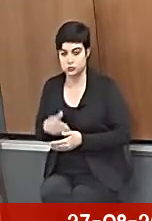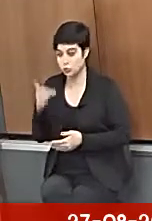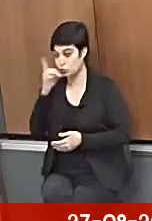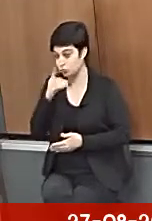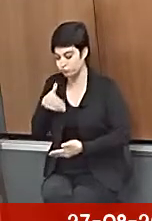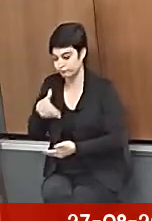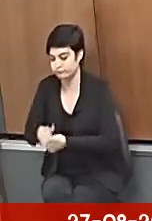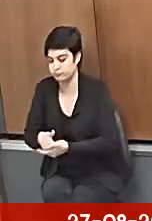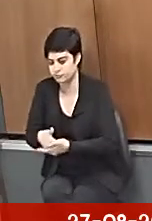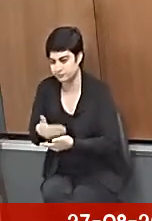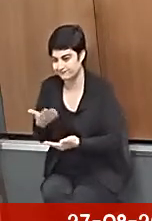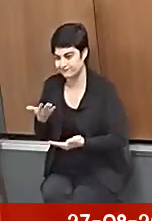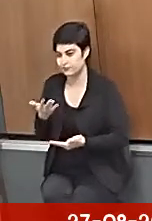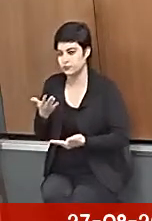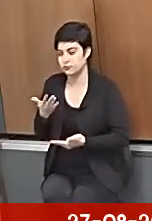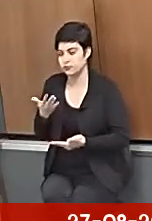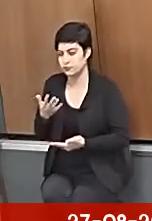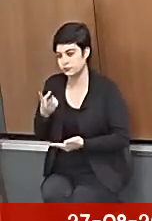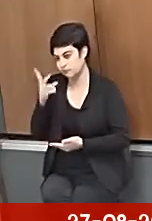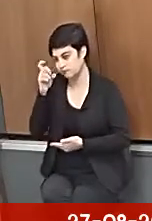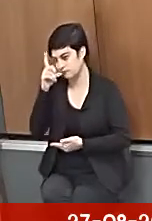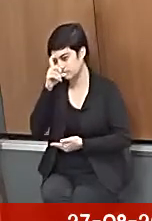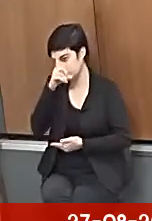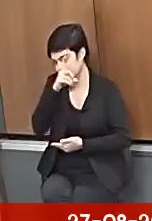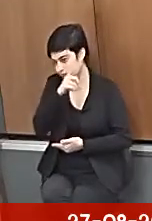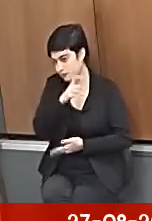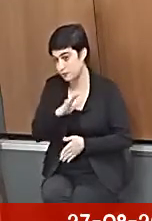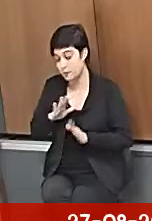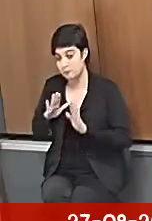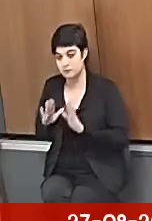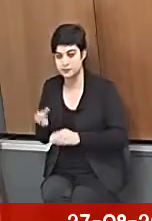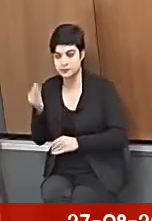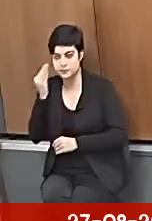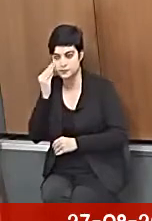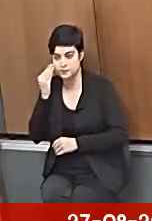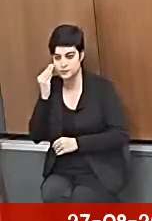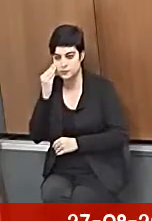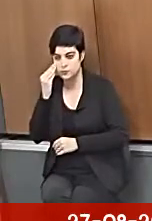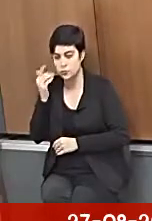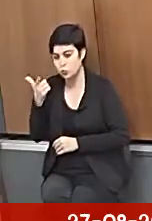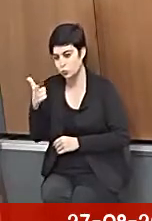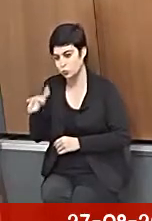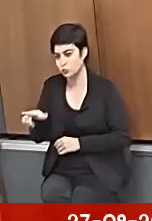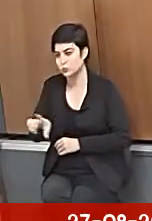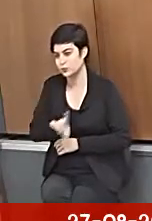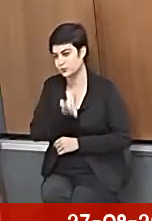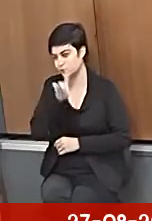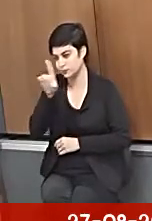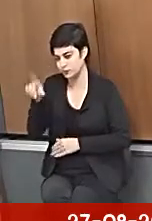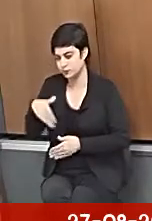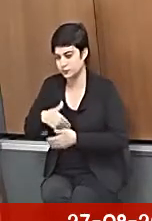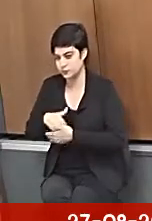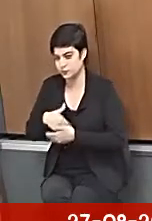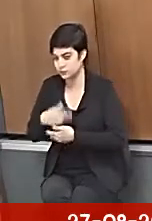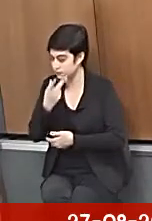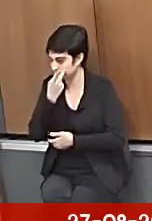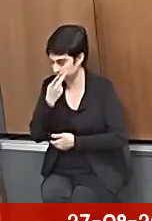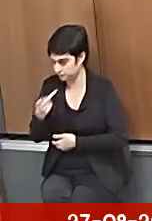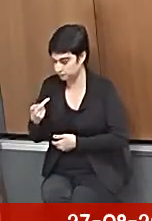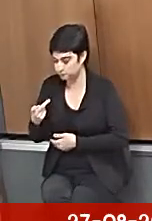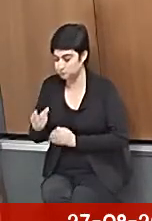cima pra aqui para a agenda de todos os membros né eu acho que domingo está muito em cima vamos programar para o próximo jogo tá ok